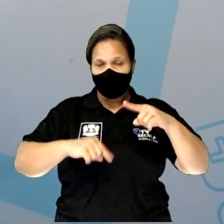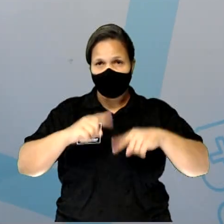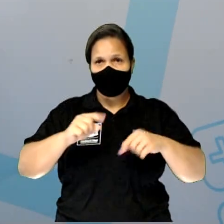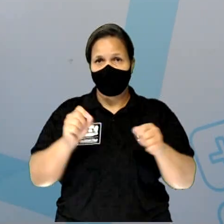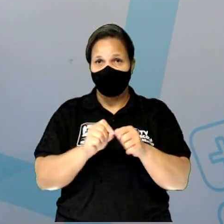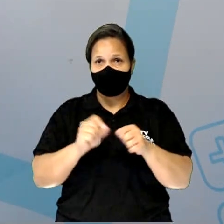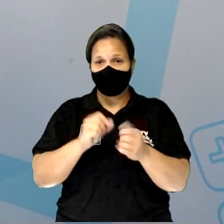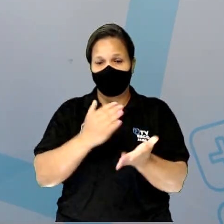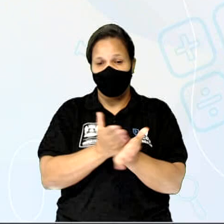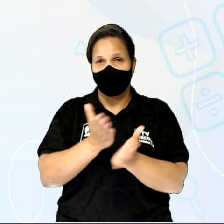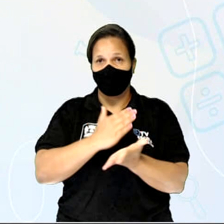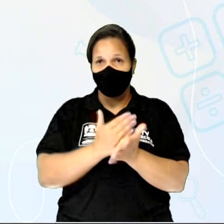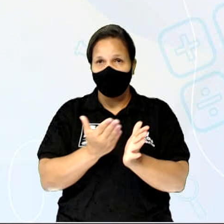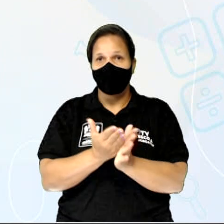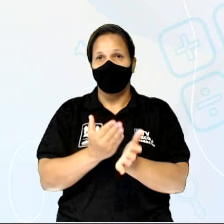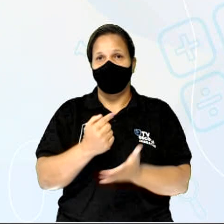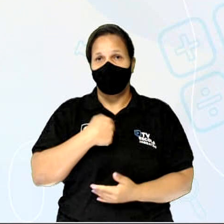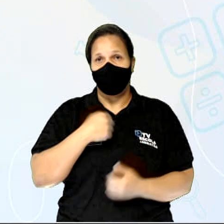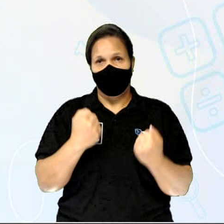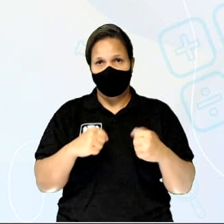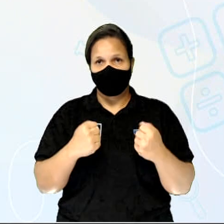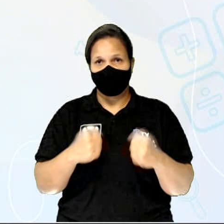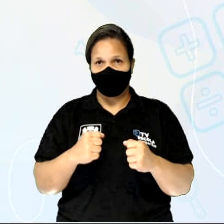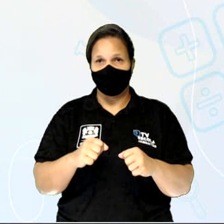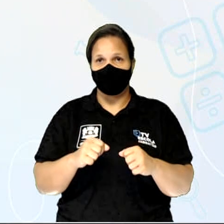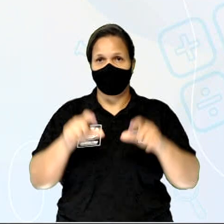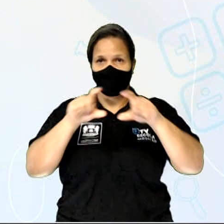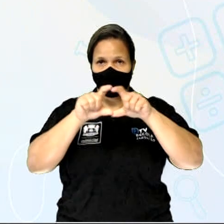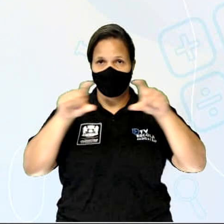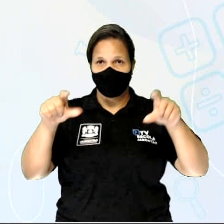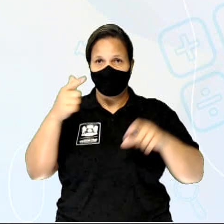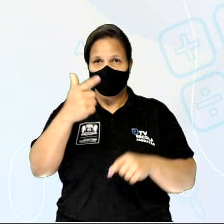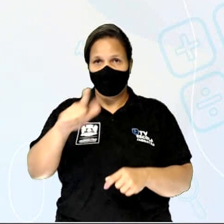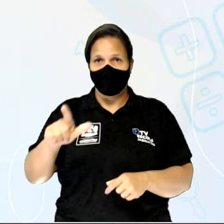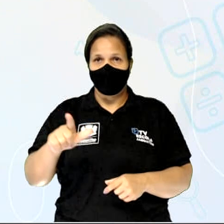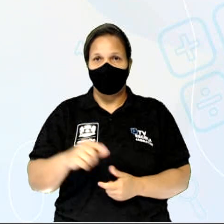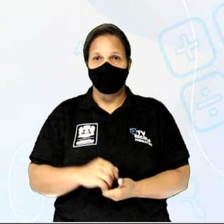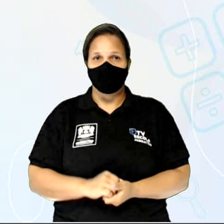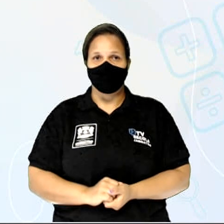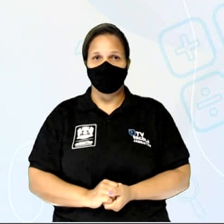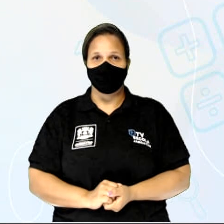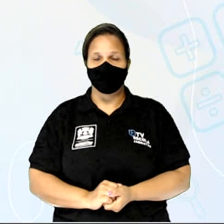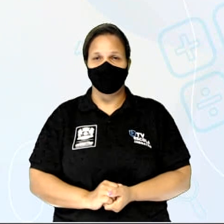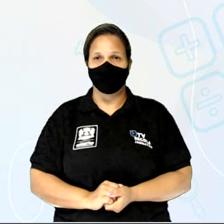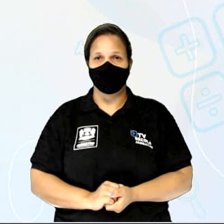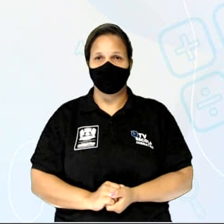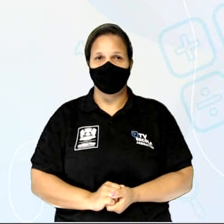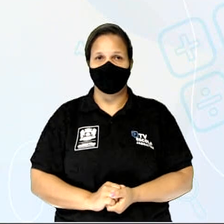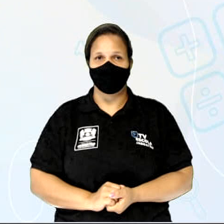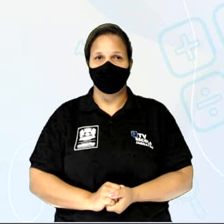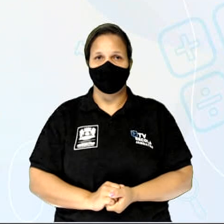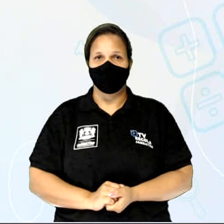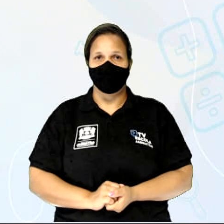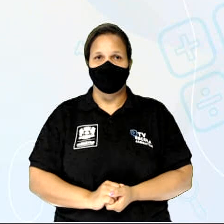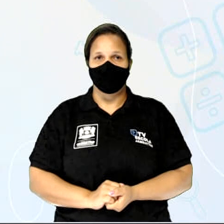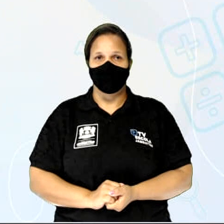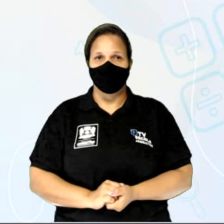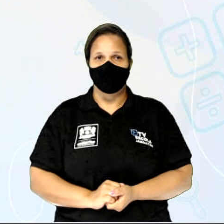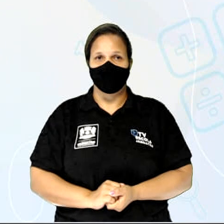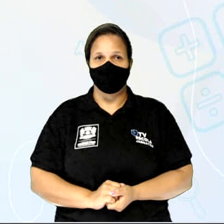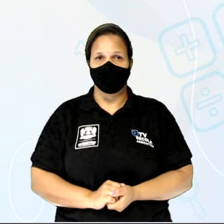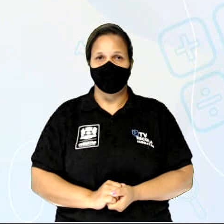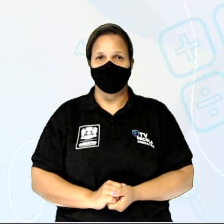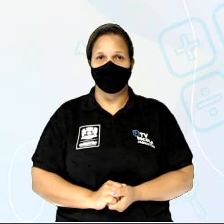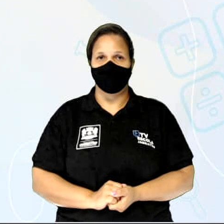bem? Dá uma olhada na próxima frase, a seguir. He will go to the beach if it